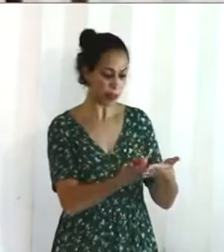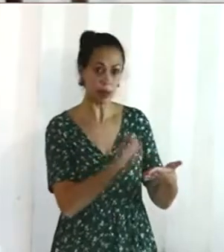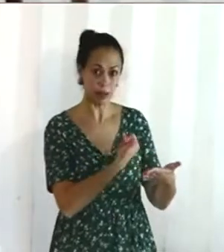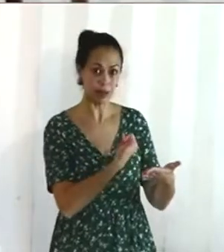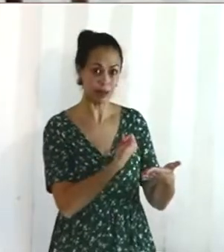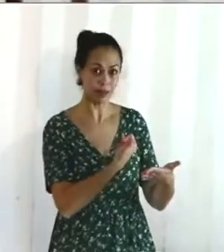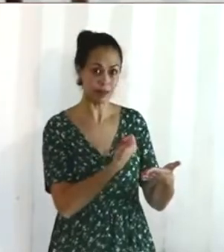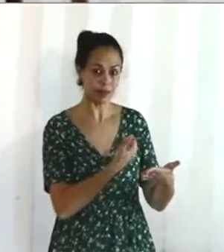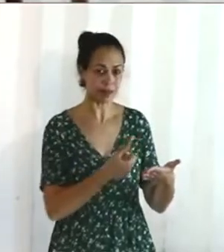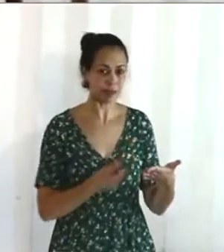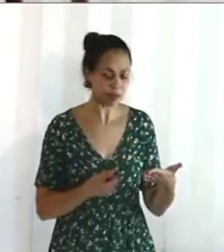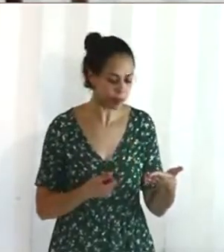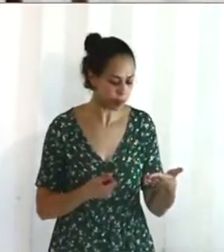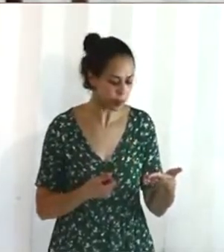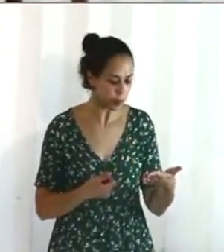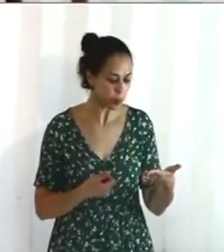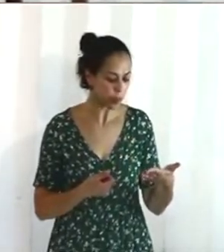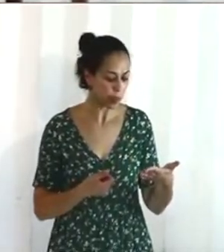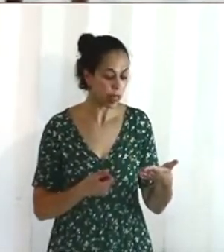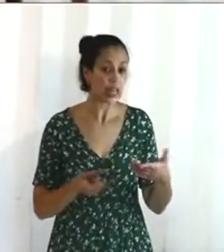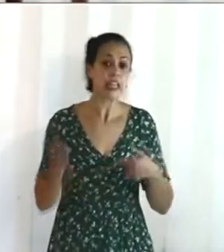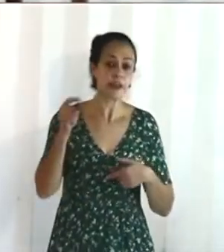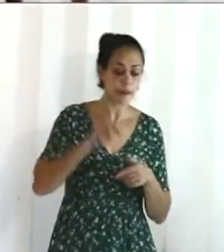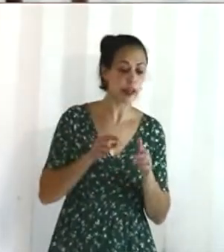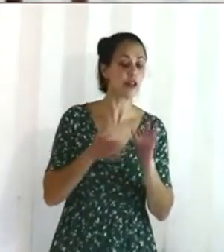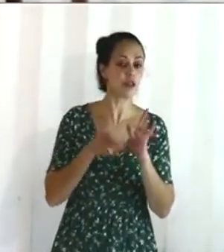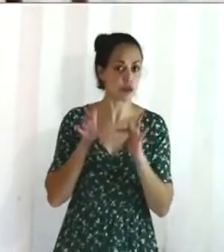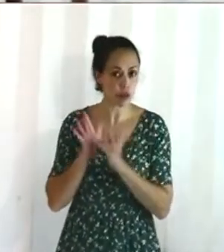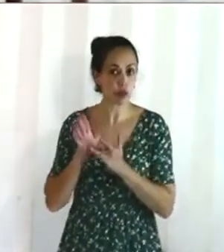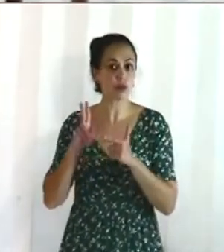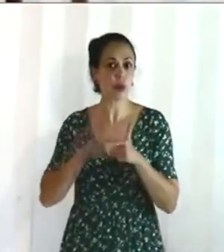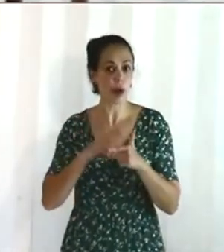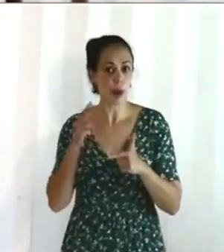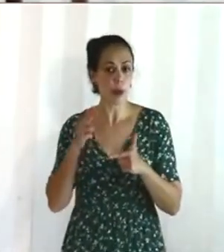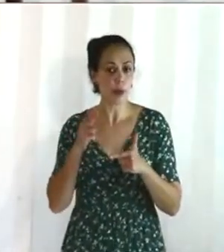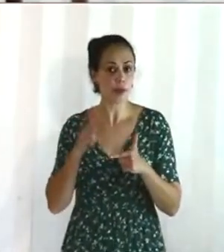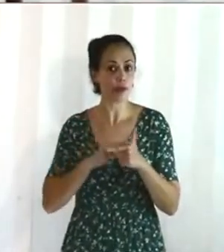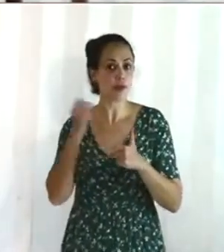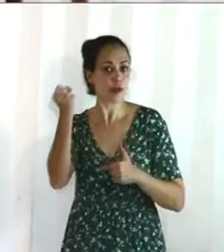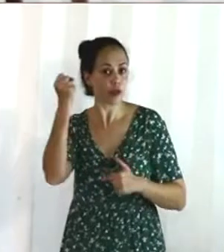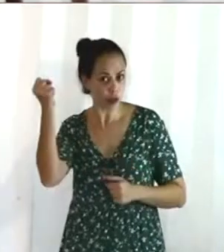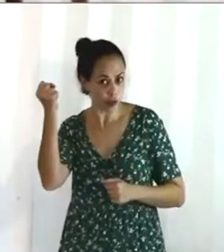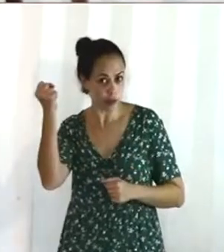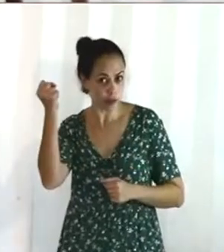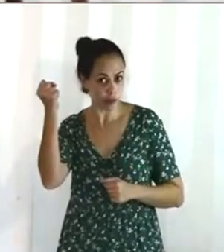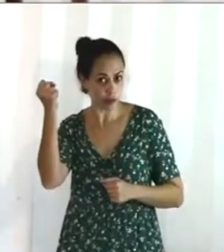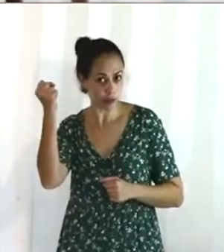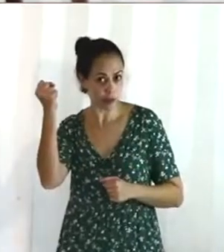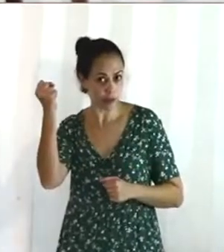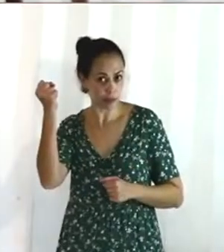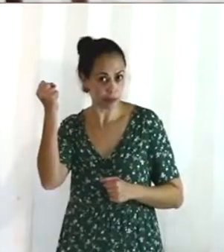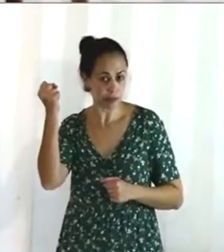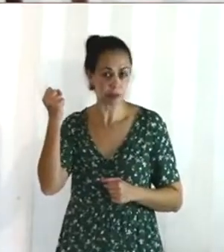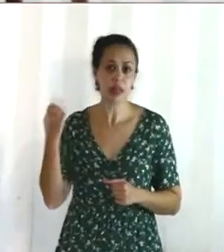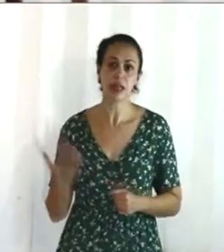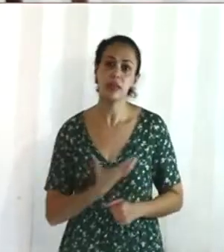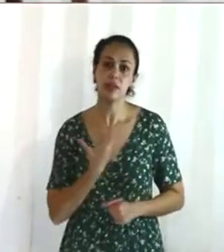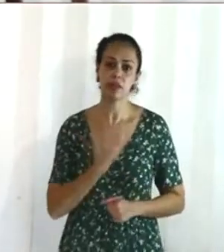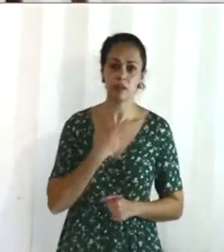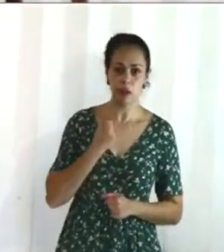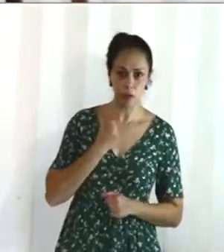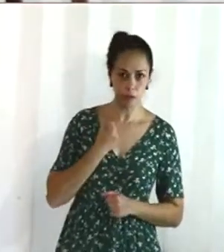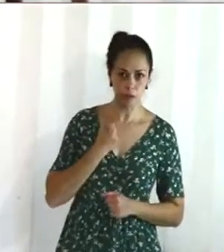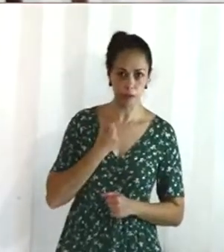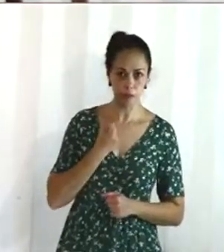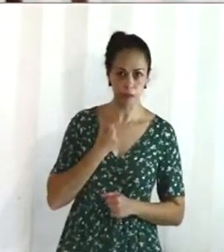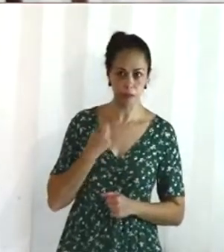divino. Divino porque na morte ele não poderia permanecer ali,